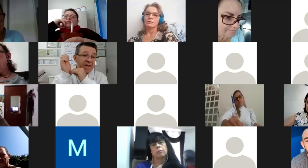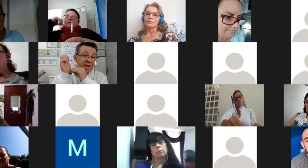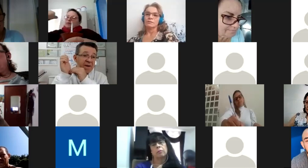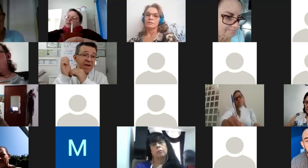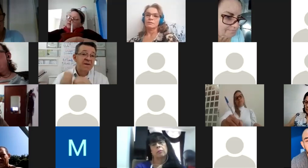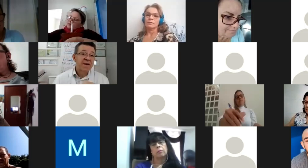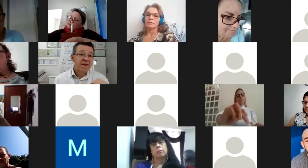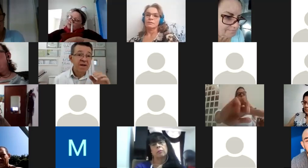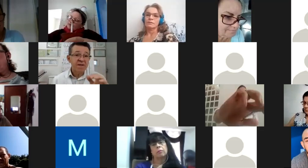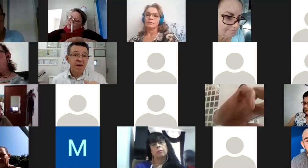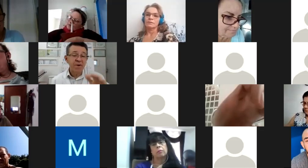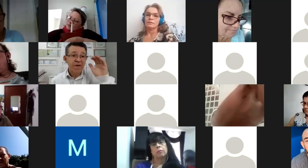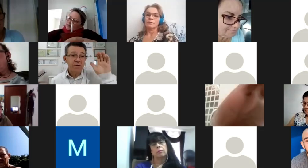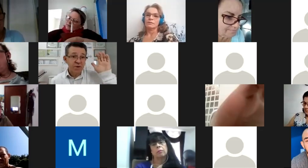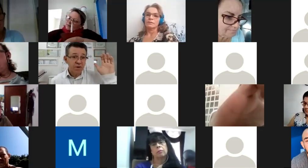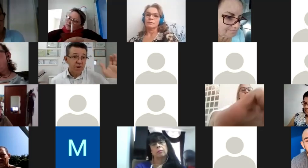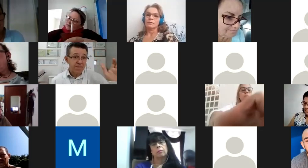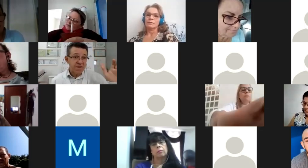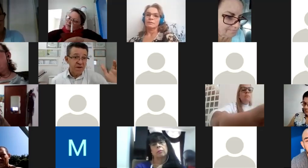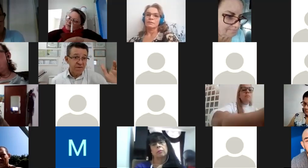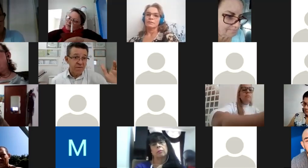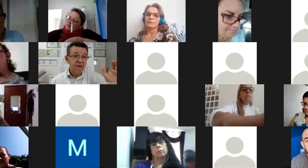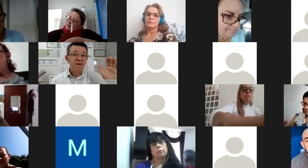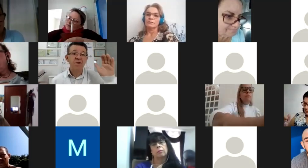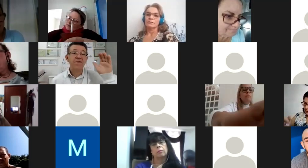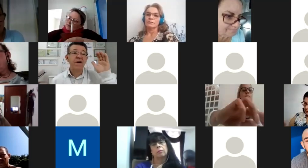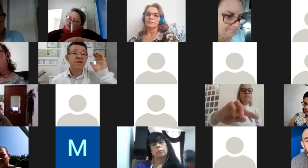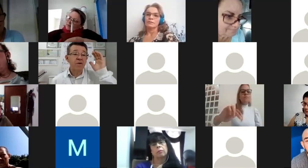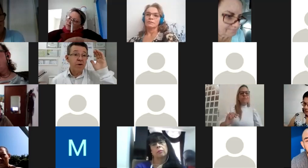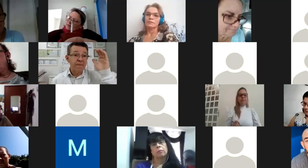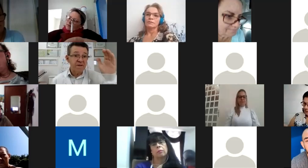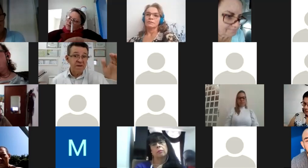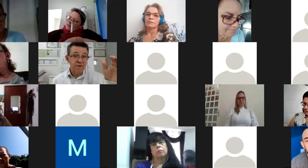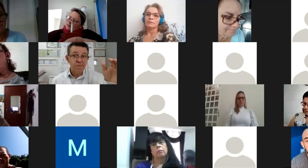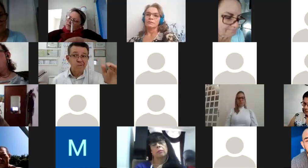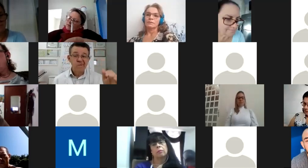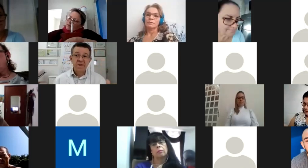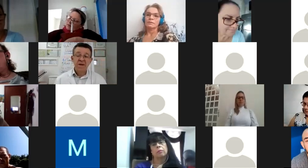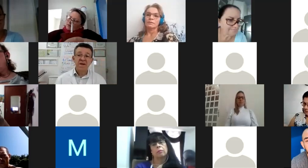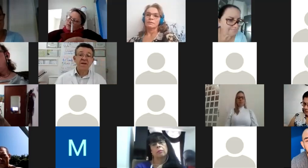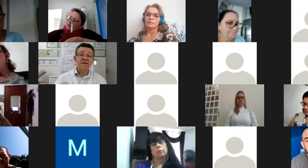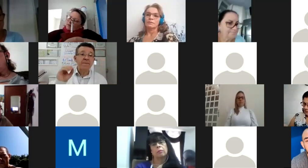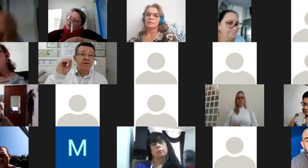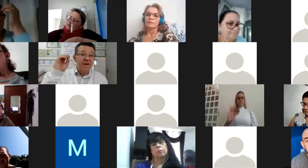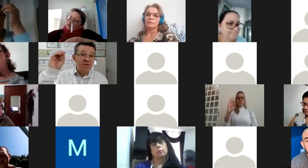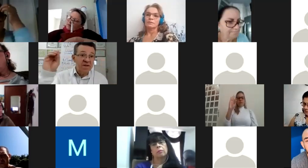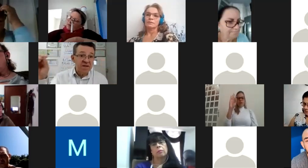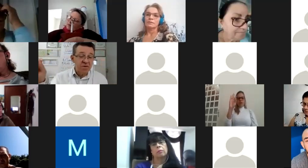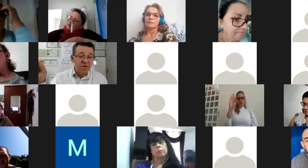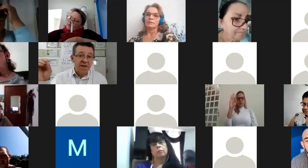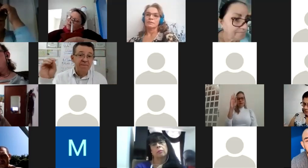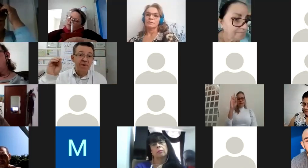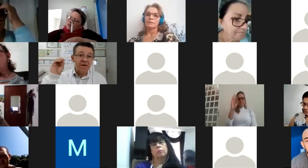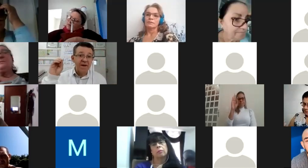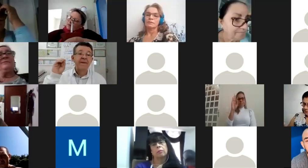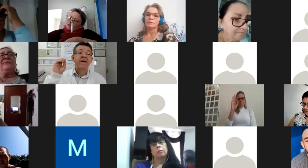falei cartas na manga? Nem sempre eu faço protocolo específico, só faço quando é preciso. Nem sempre eu faço a essência